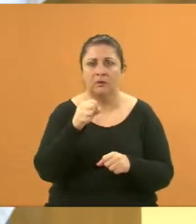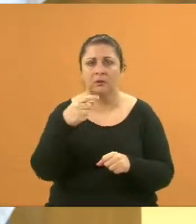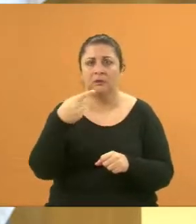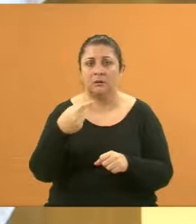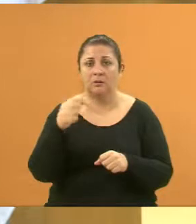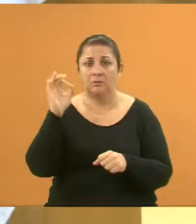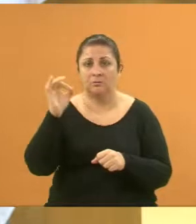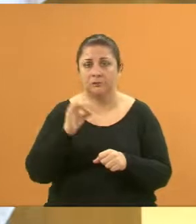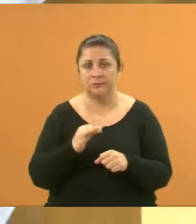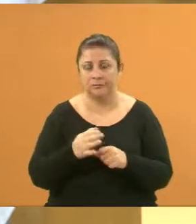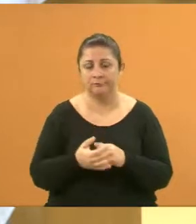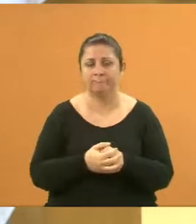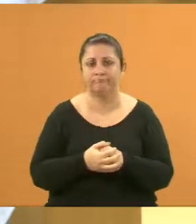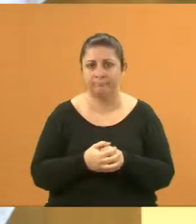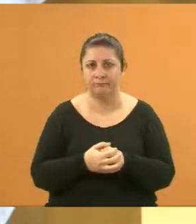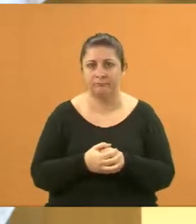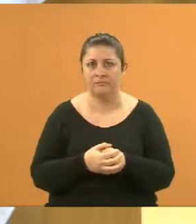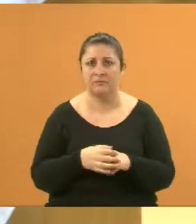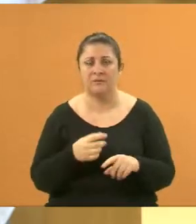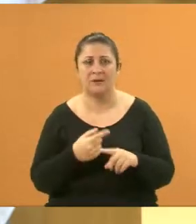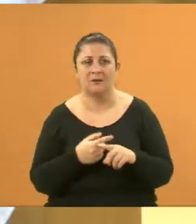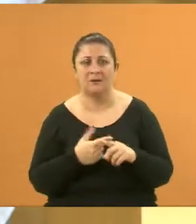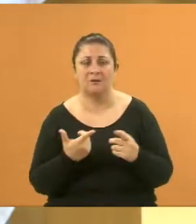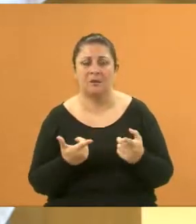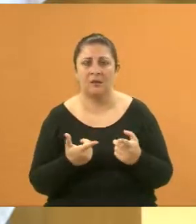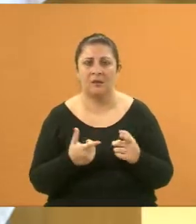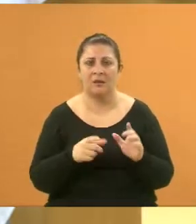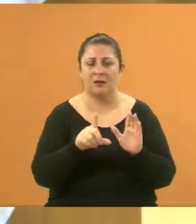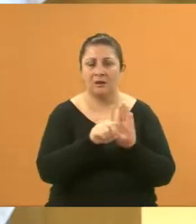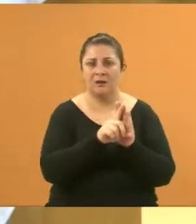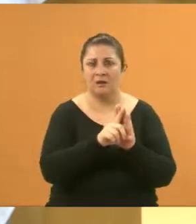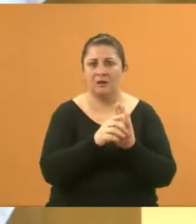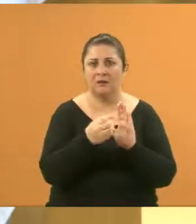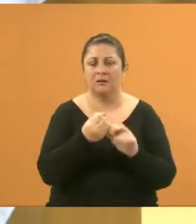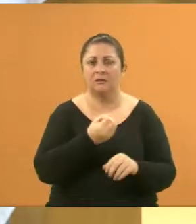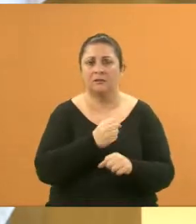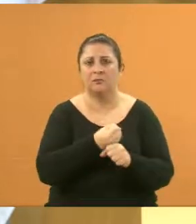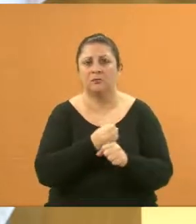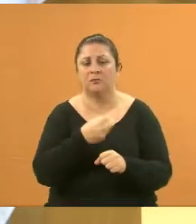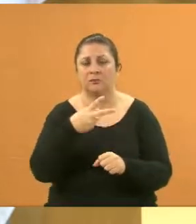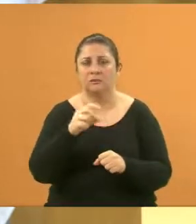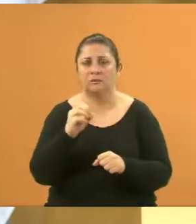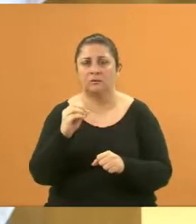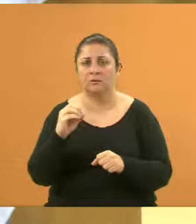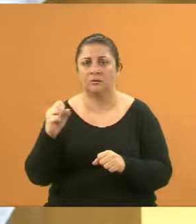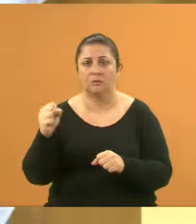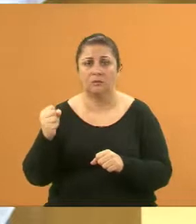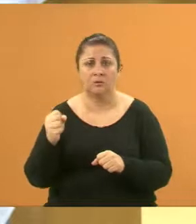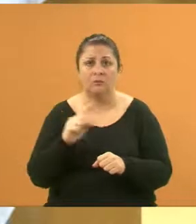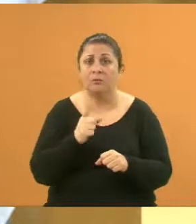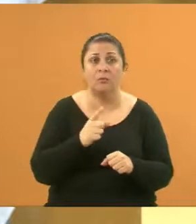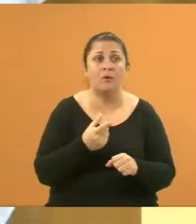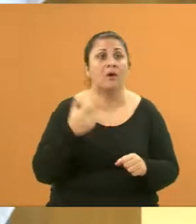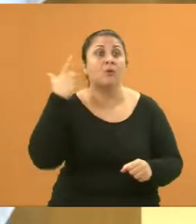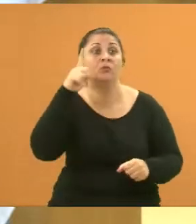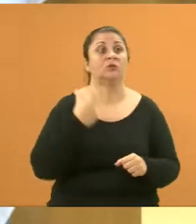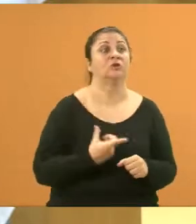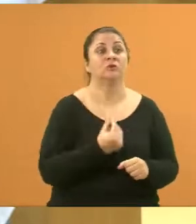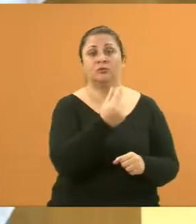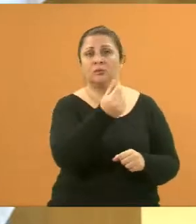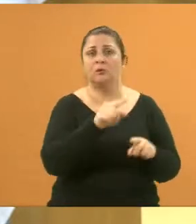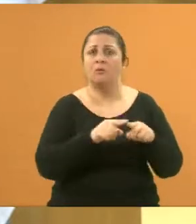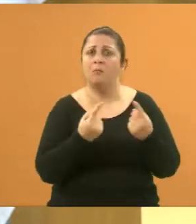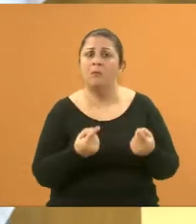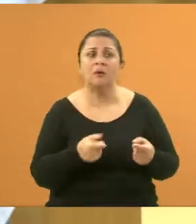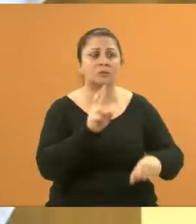81,33%, além do que o espírito da Lei Complementar número 68 de 2008 não é a arrecadação de valores, mas sim garantir